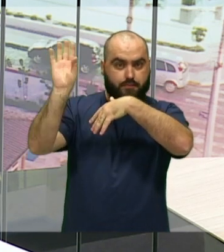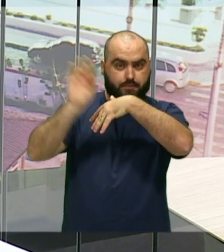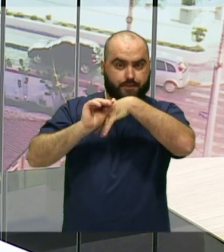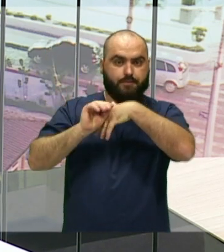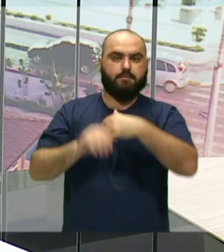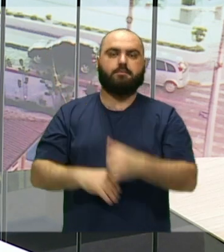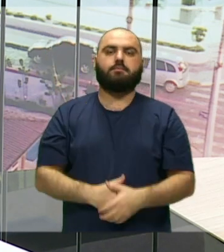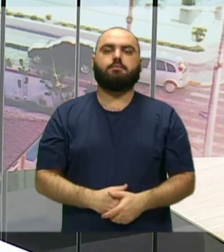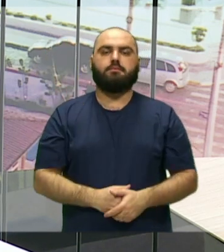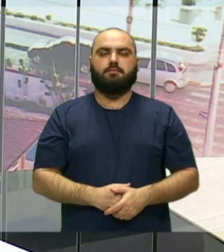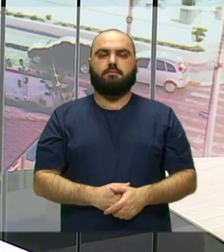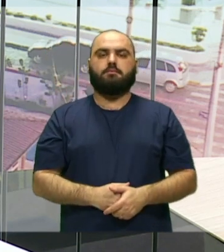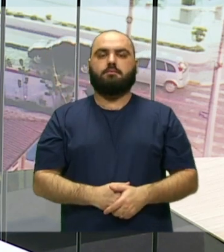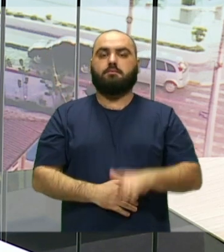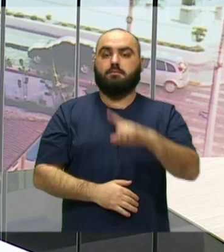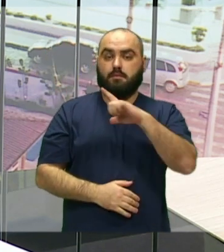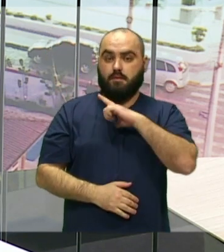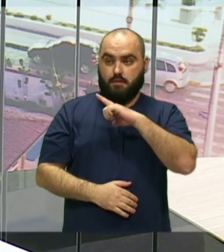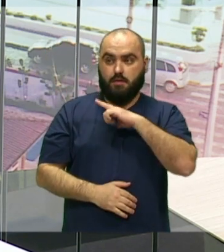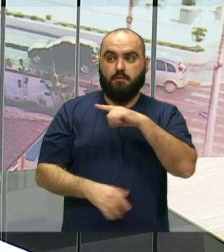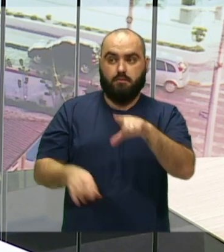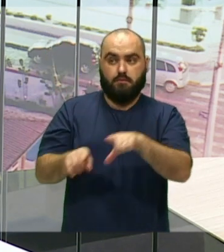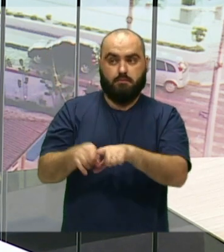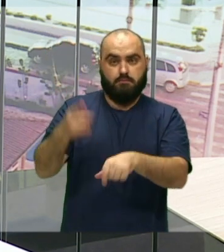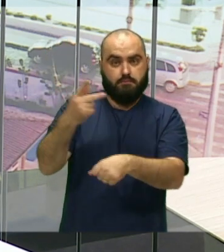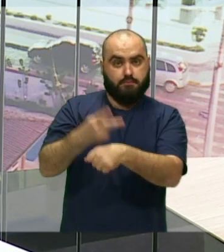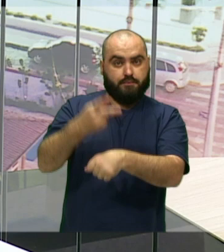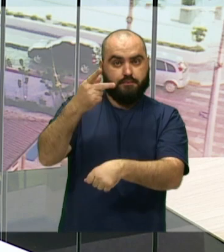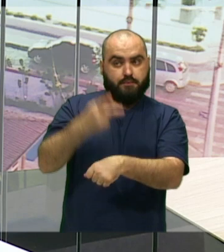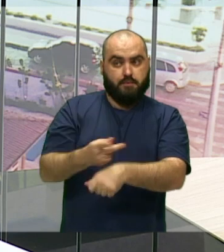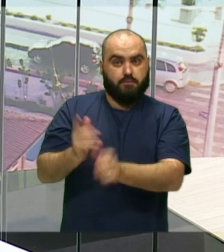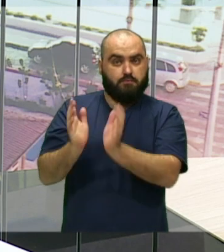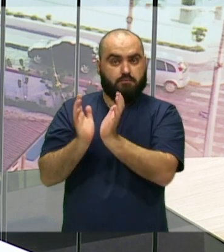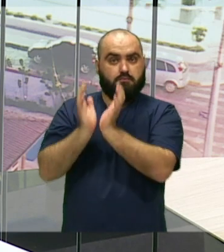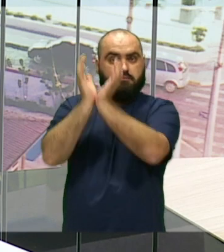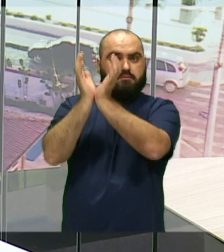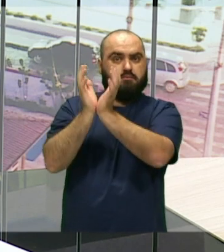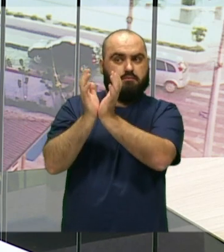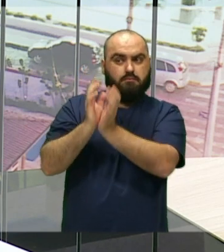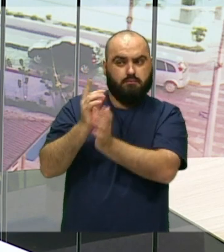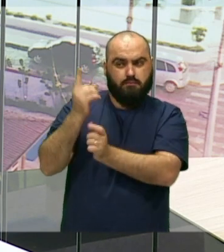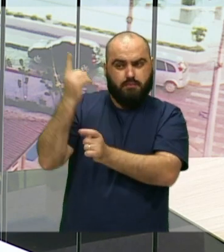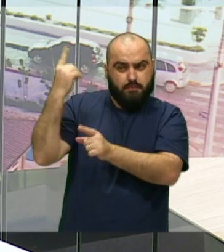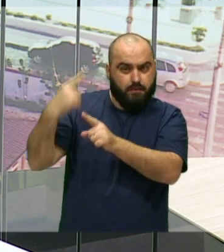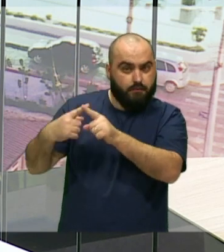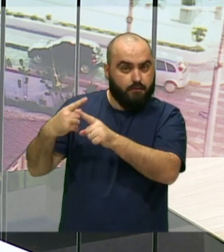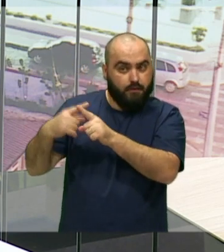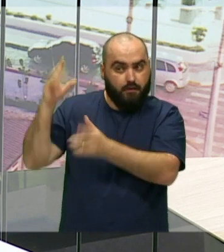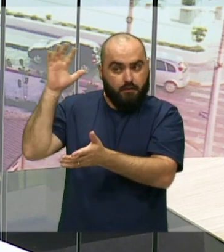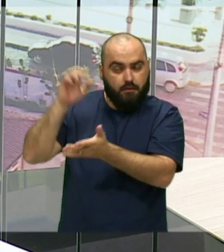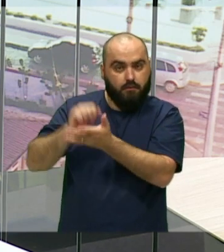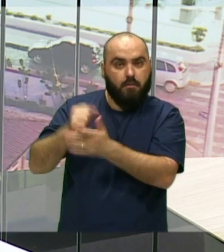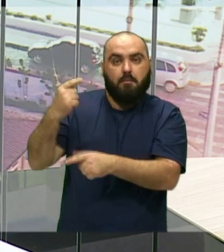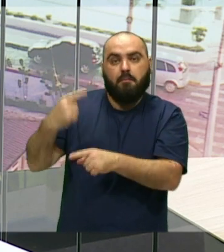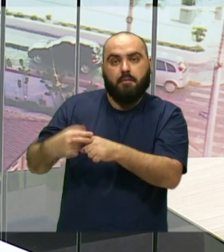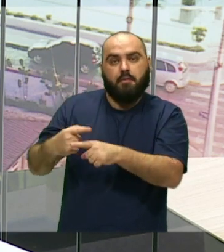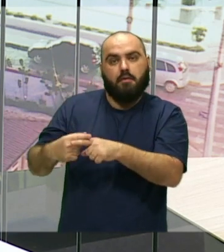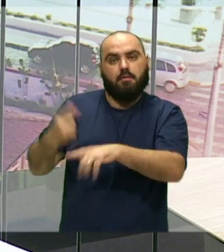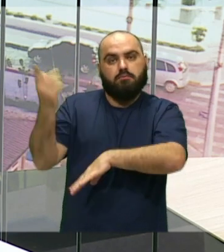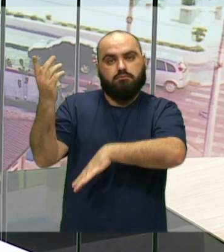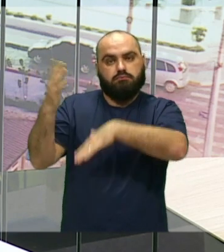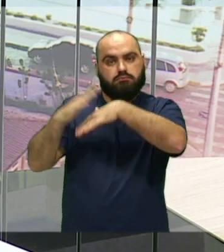a gente recebeu também um prêmio destaque lá no primeiro ano que a gente se inscreveu por causa da Usina